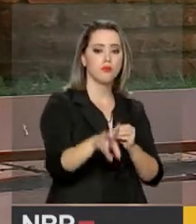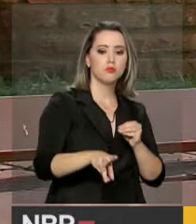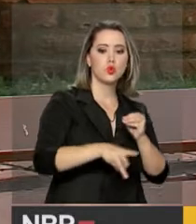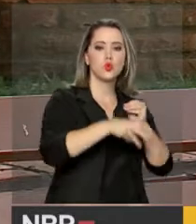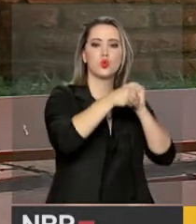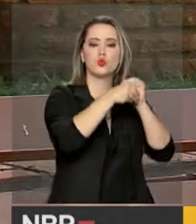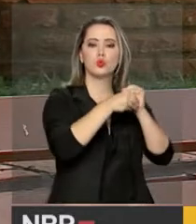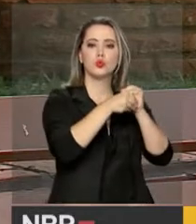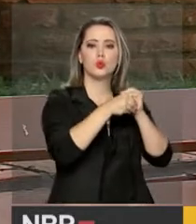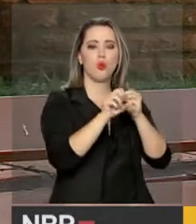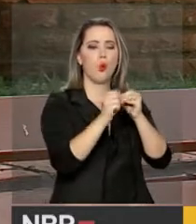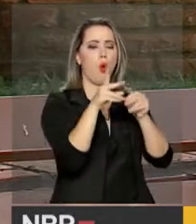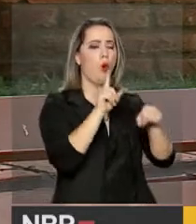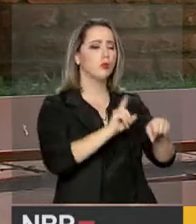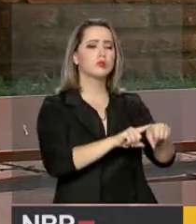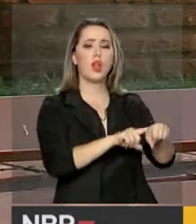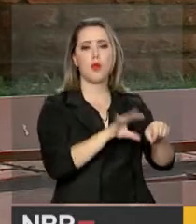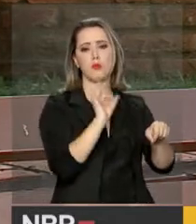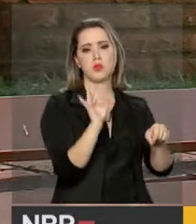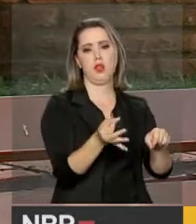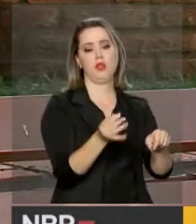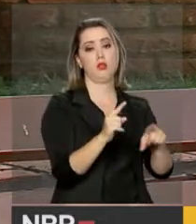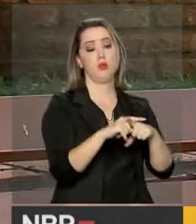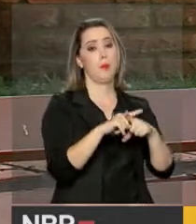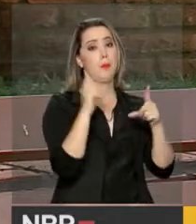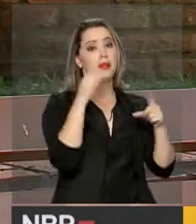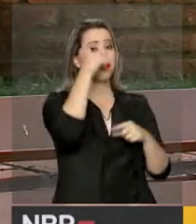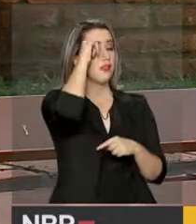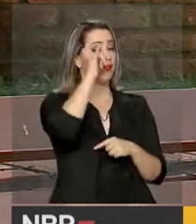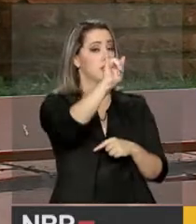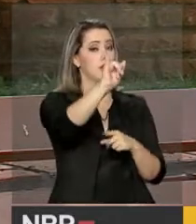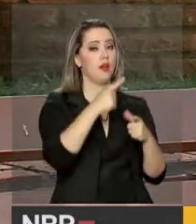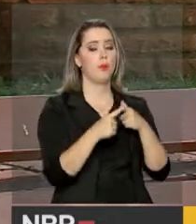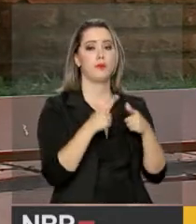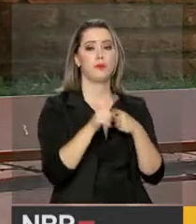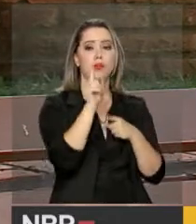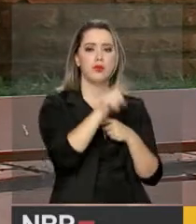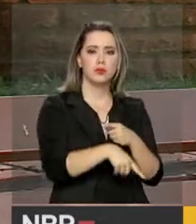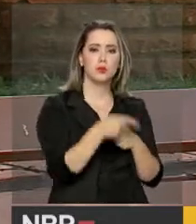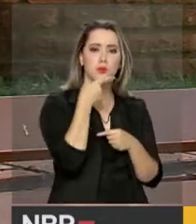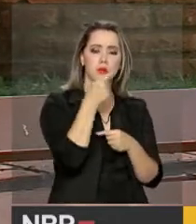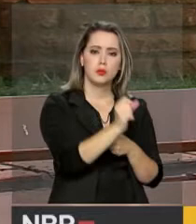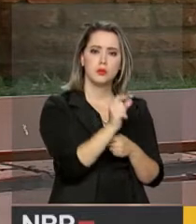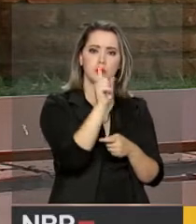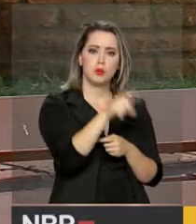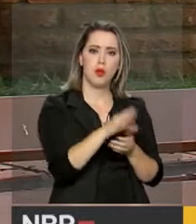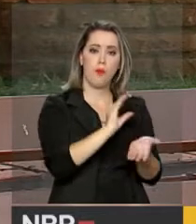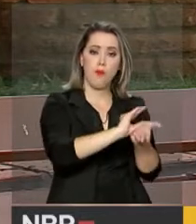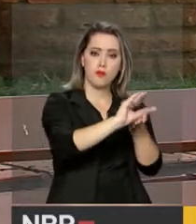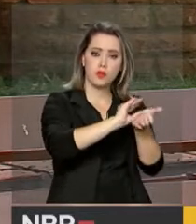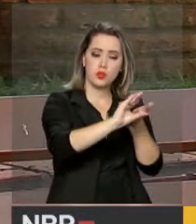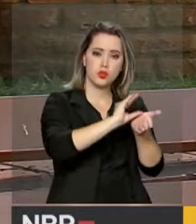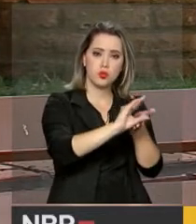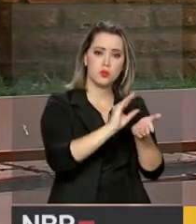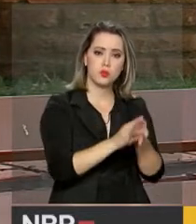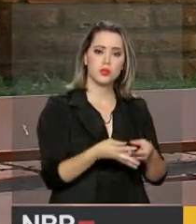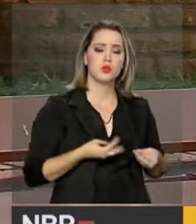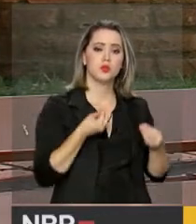complementar ou temporário. E a prevenção, reforço novamente, ele é um investimento que vai